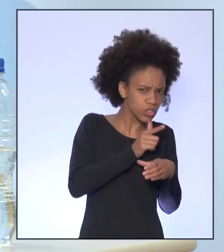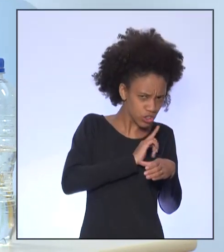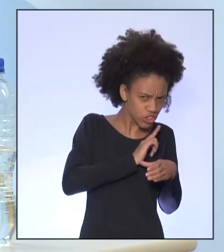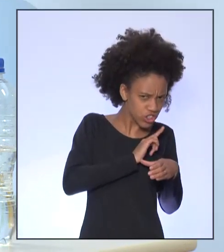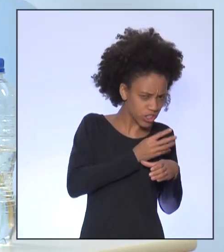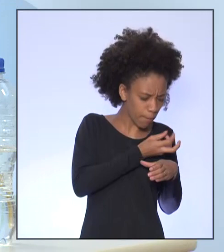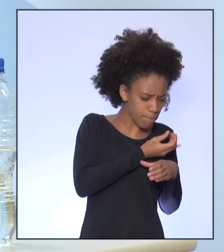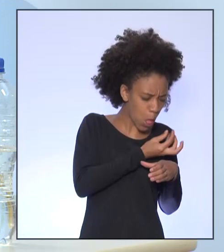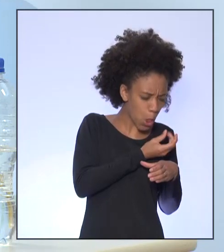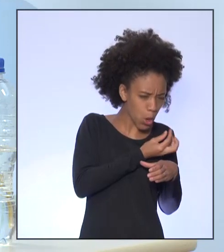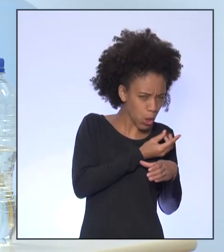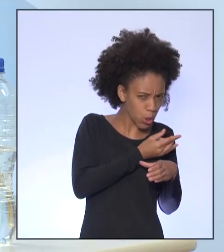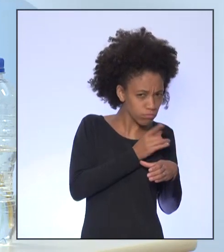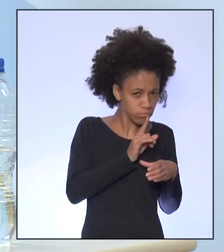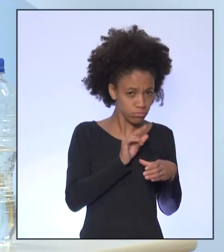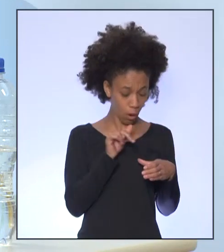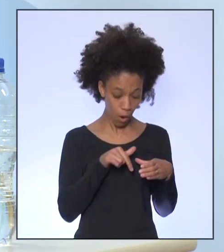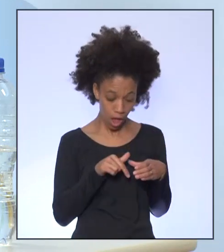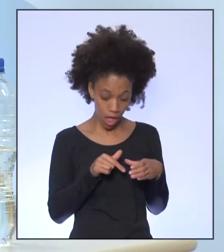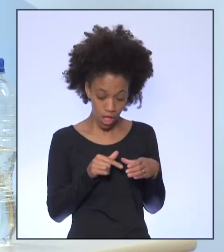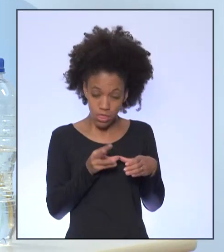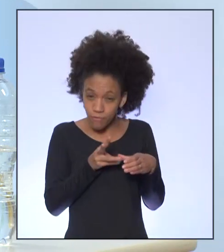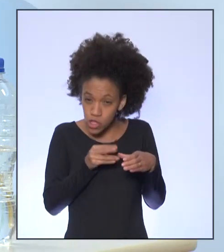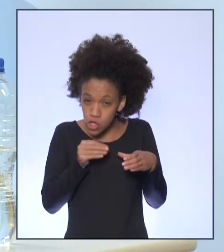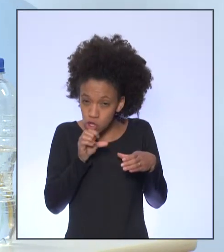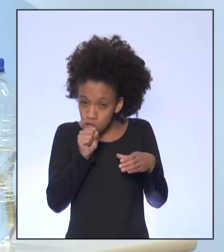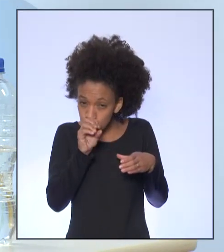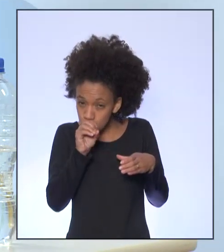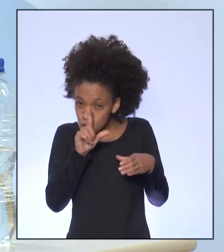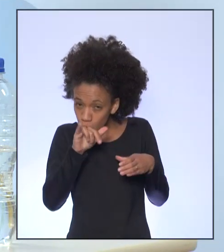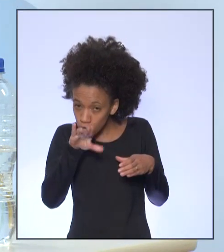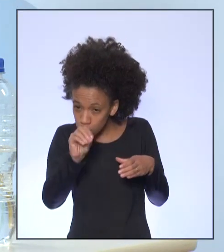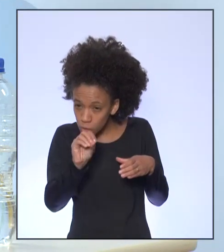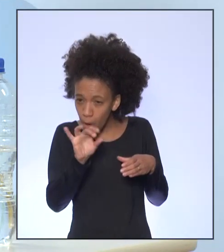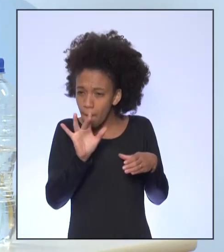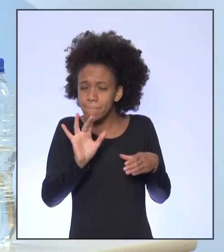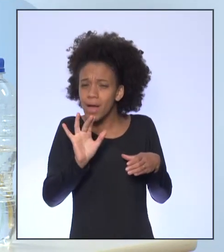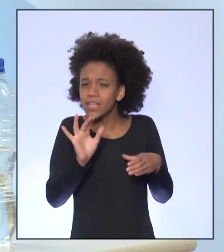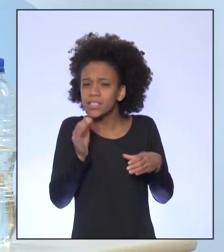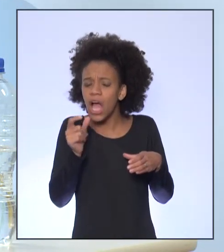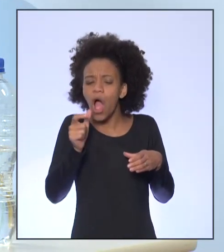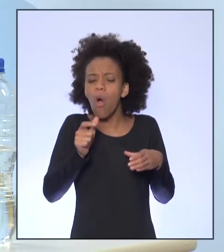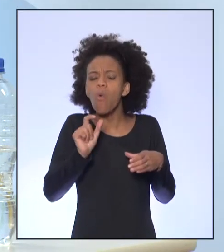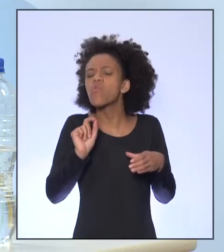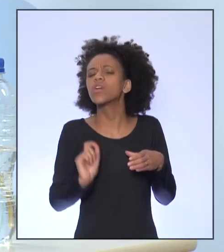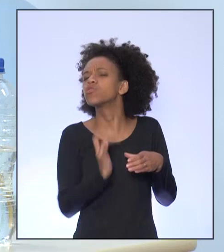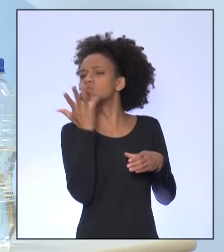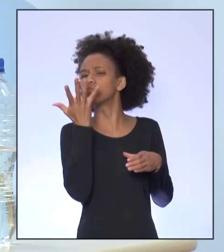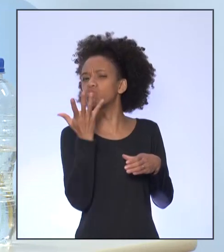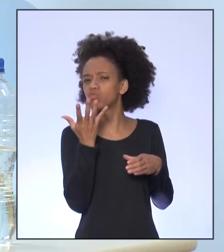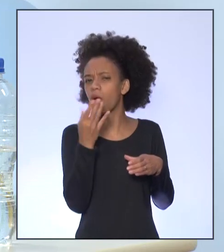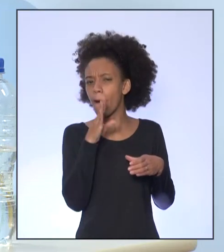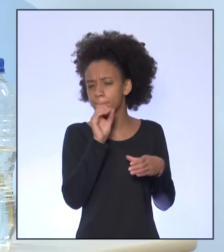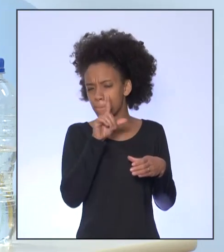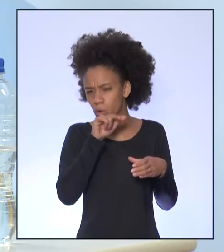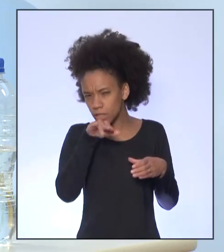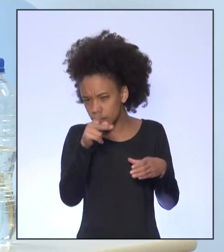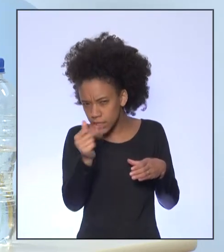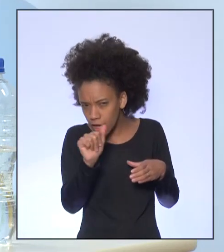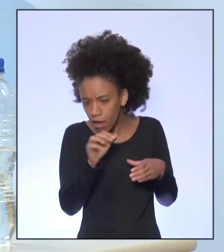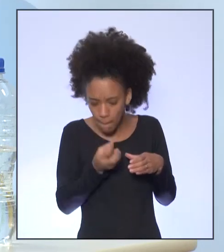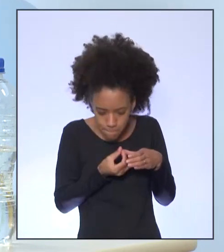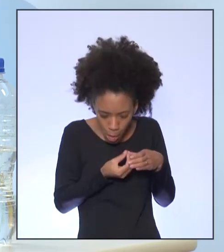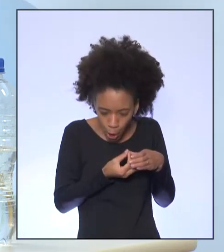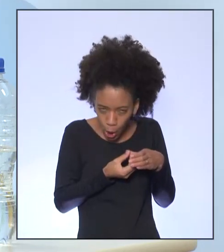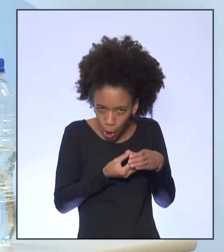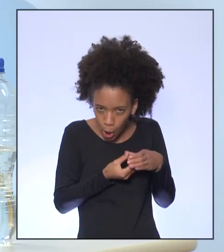meu bicarbonato de sódio, ele estava sólido. Então, da onde que surgiu essas bolinhas de gás? Então, eu posso dizer que a